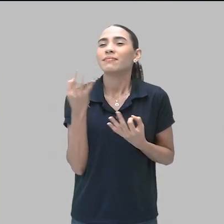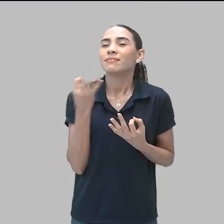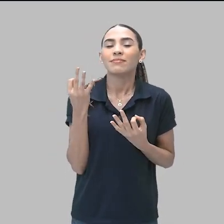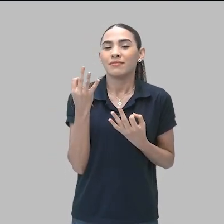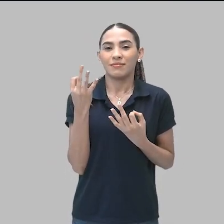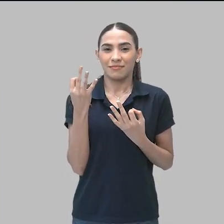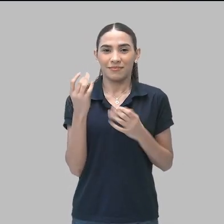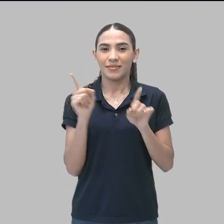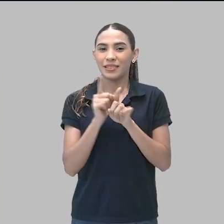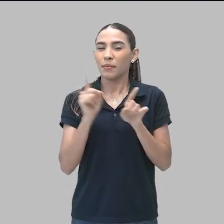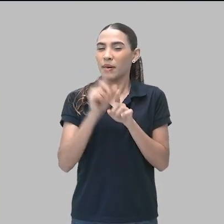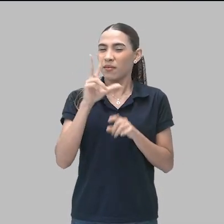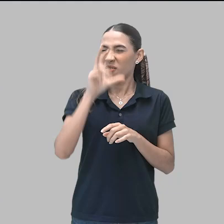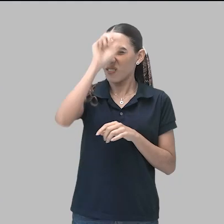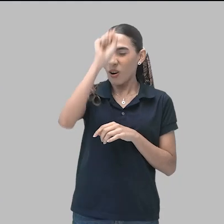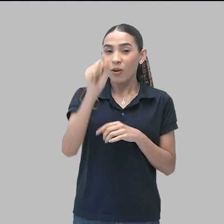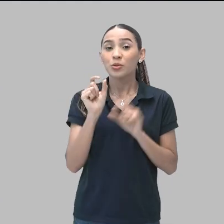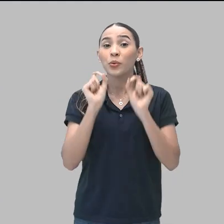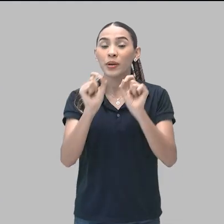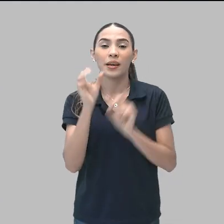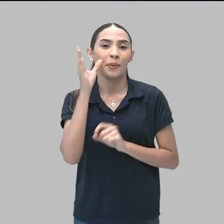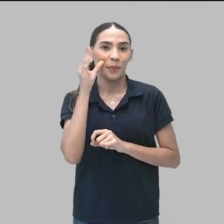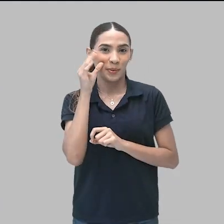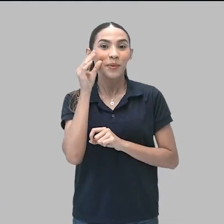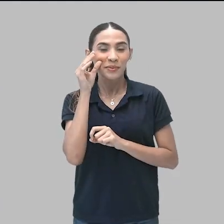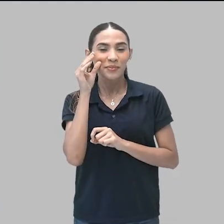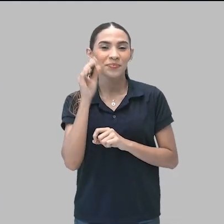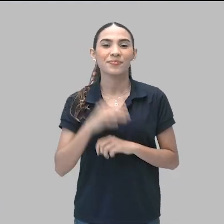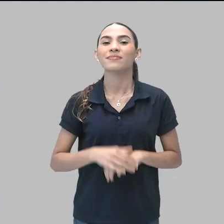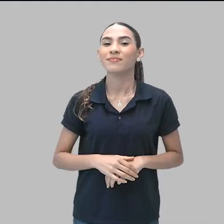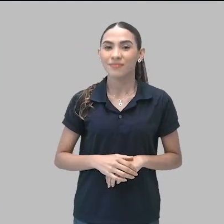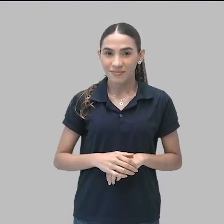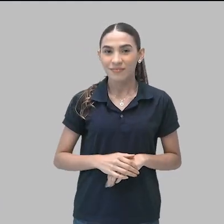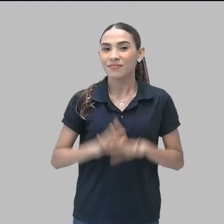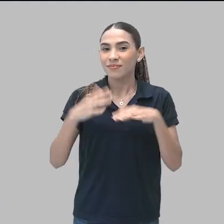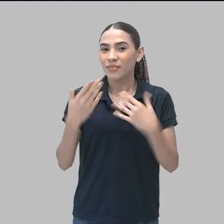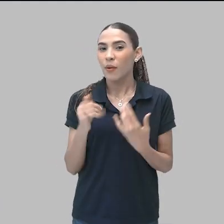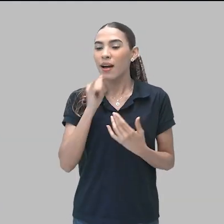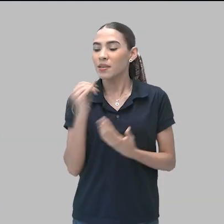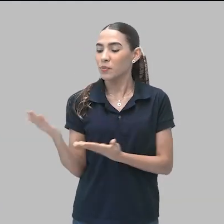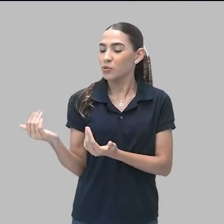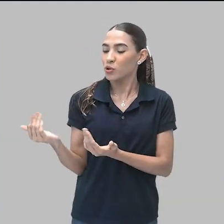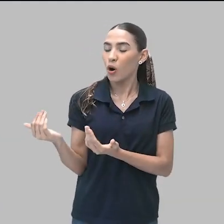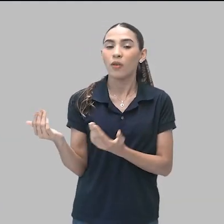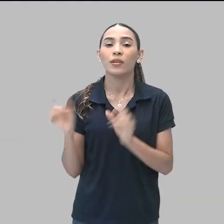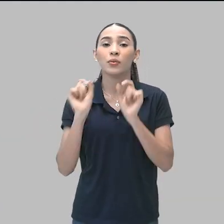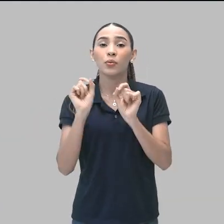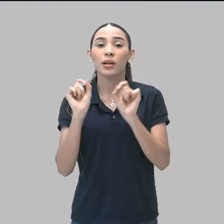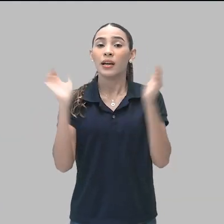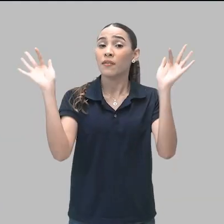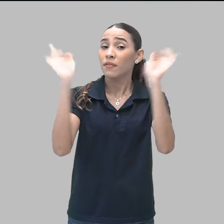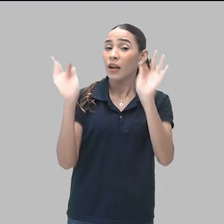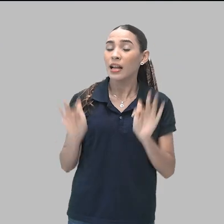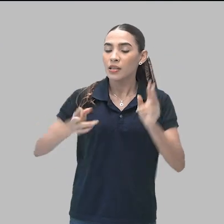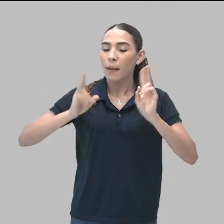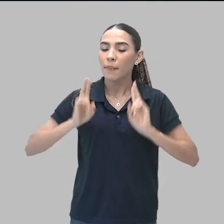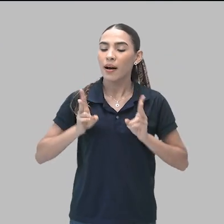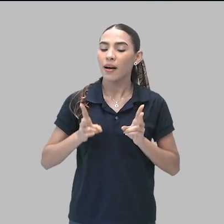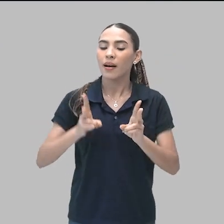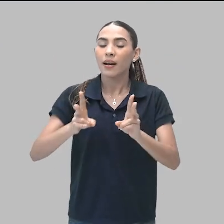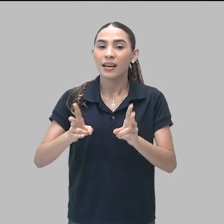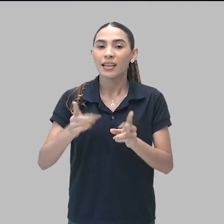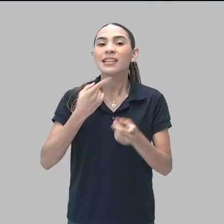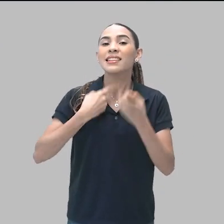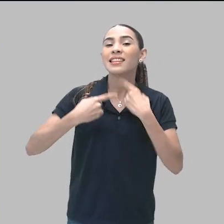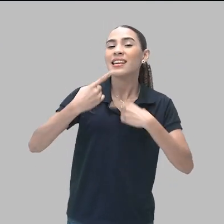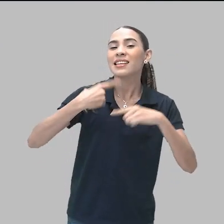e fremente de curiosidade que faz o jovem felino seguir para frente